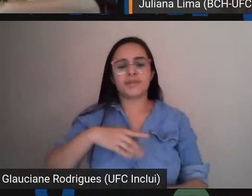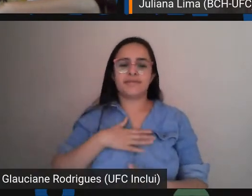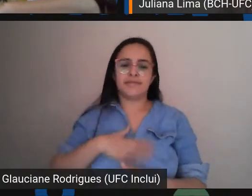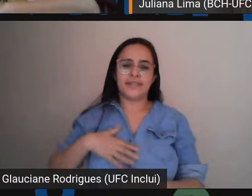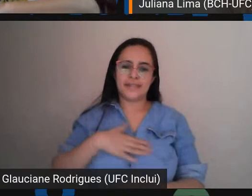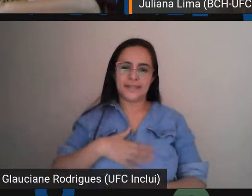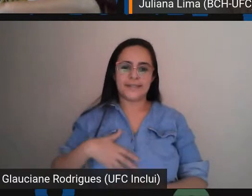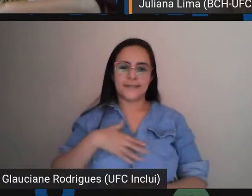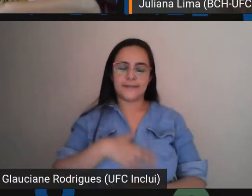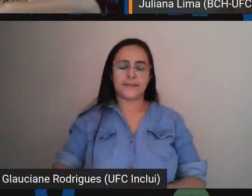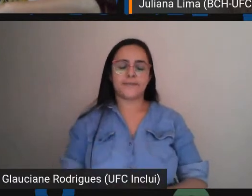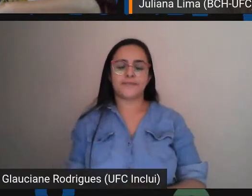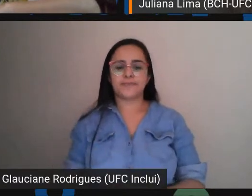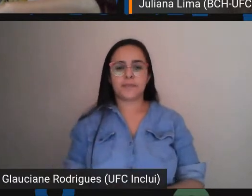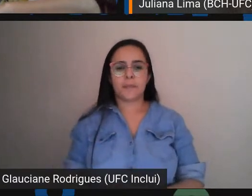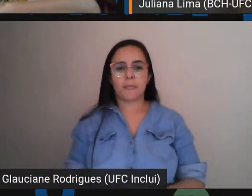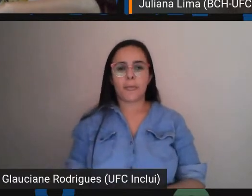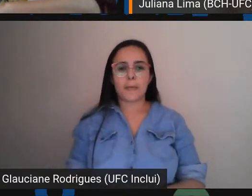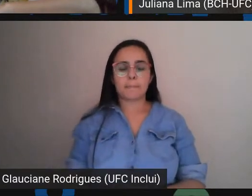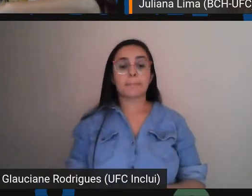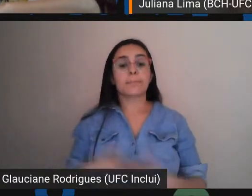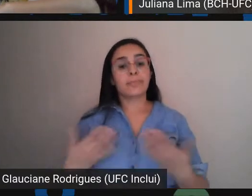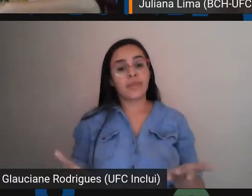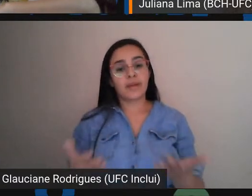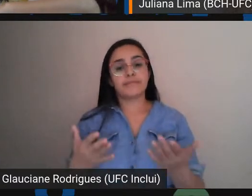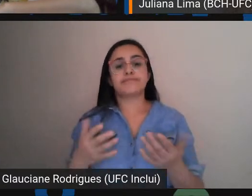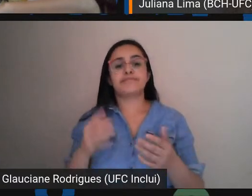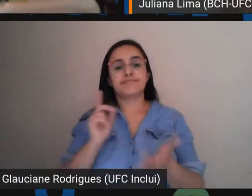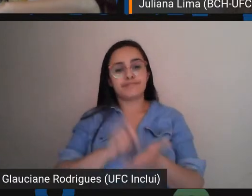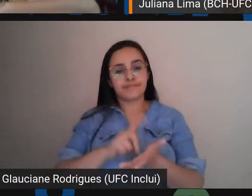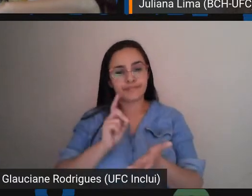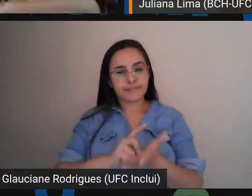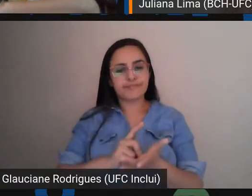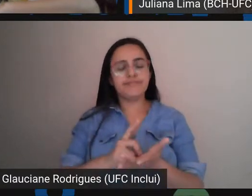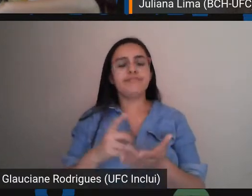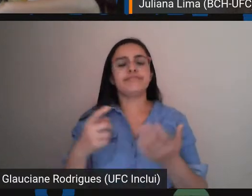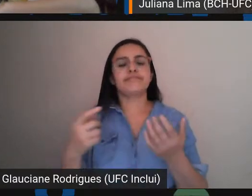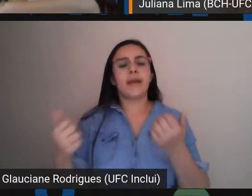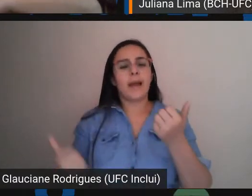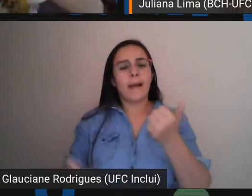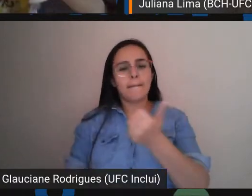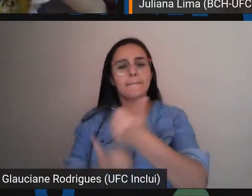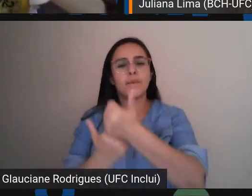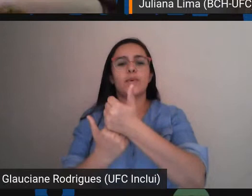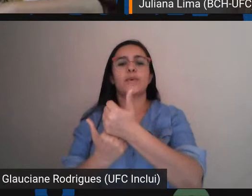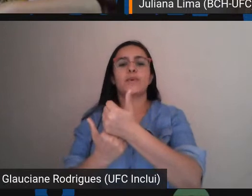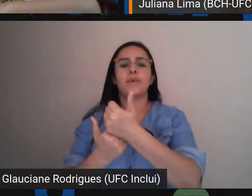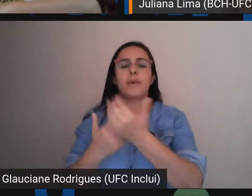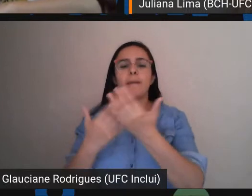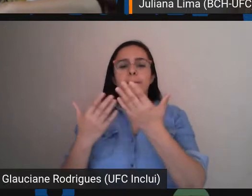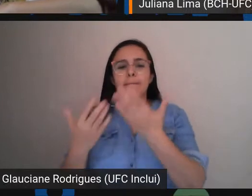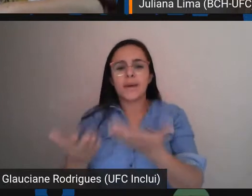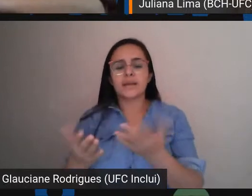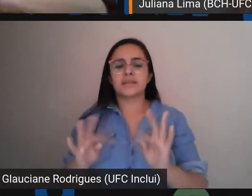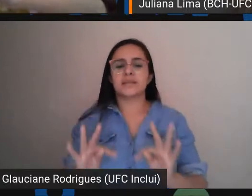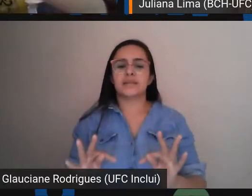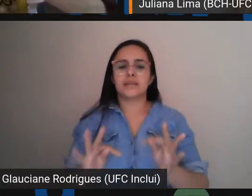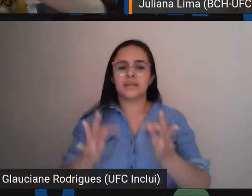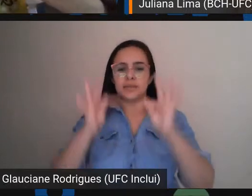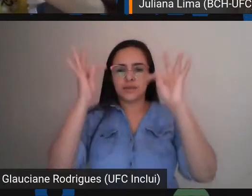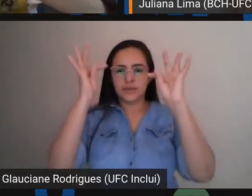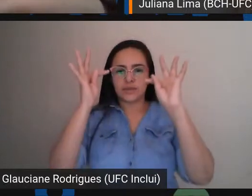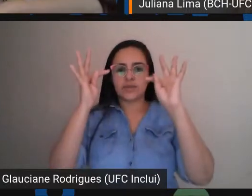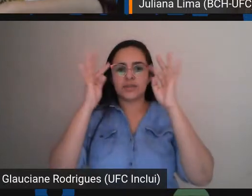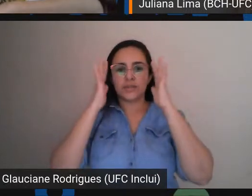que é essencial, né, que a gente tenha esse apoio, mas justamente com isso, com essa transferência de tecnologia, né, porque